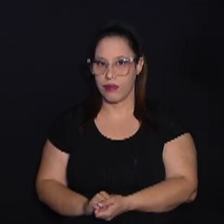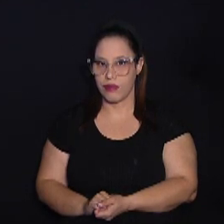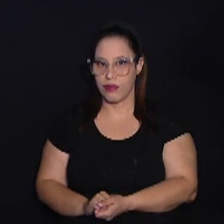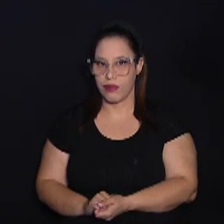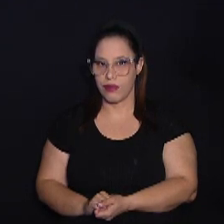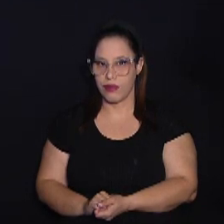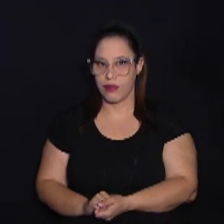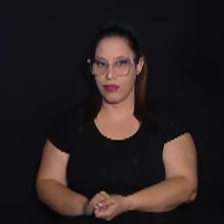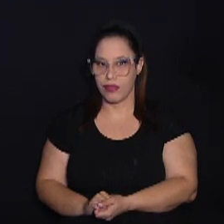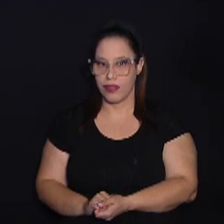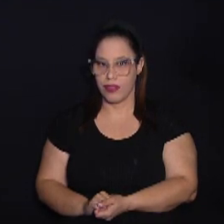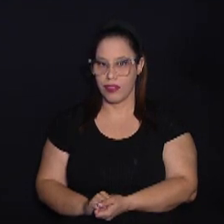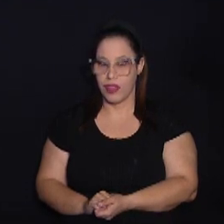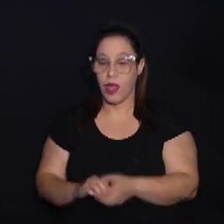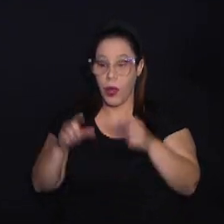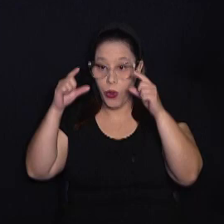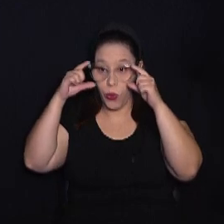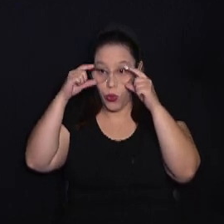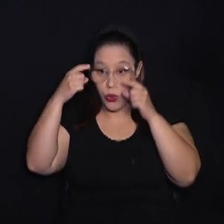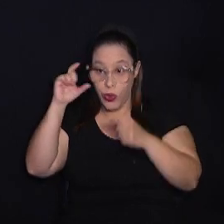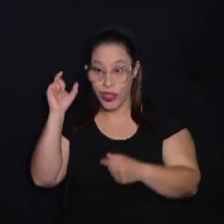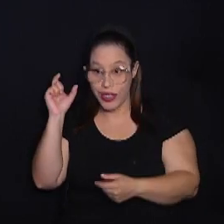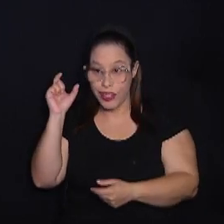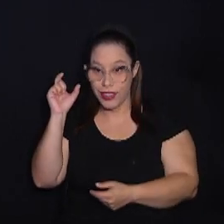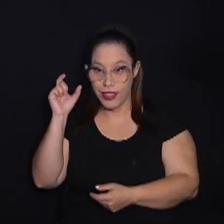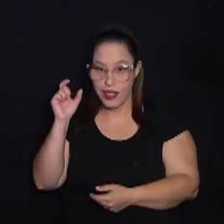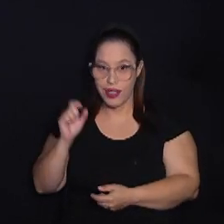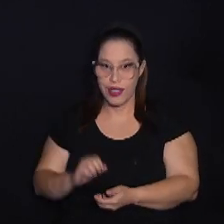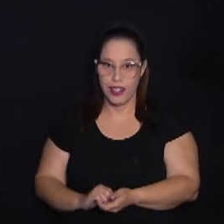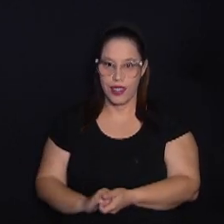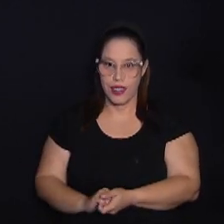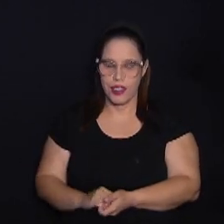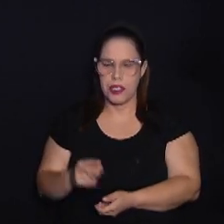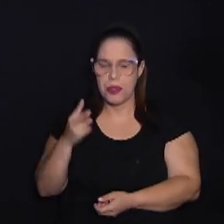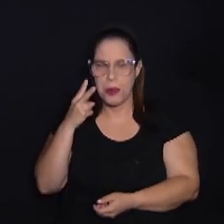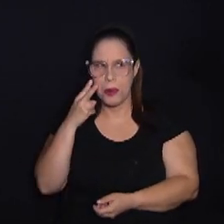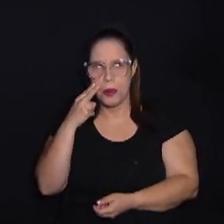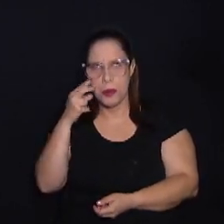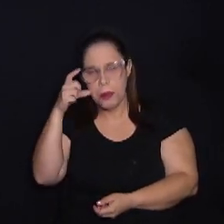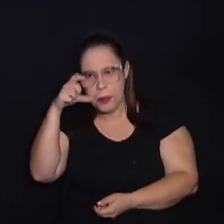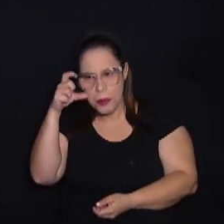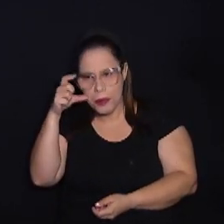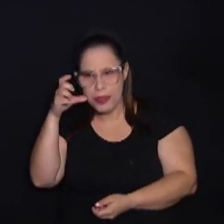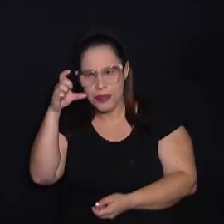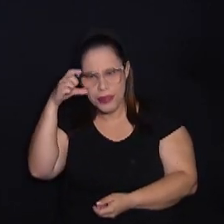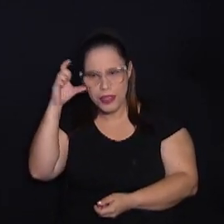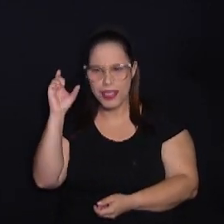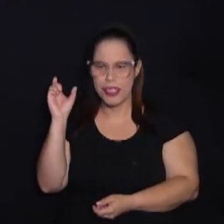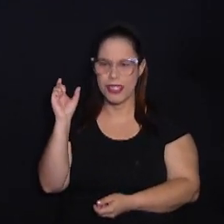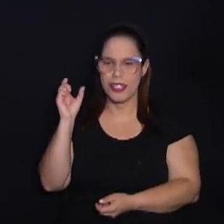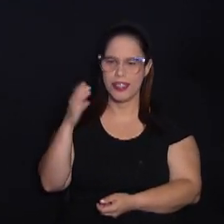Não, eu vou tirar o óculos. Já viram alguém que enxerga tirando o óculos? Sou eu.